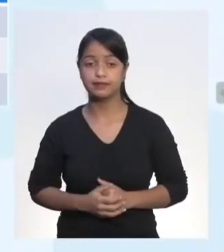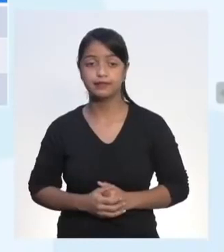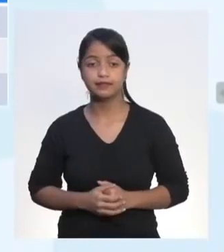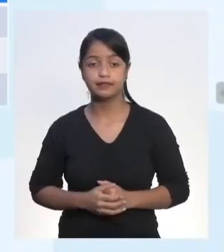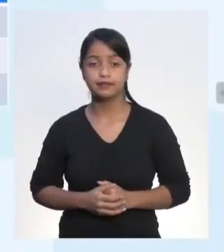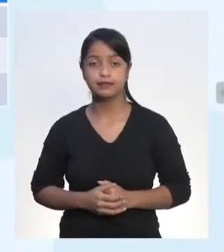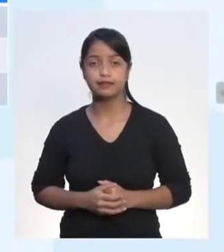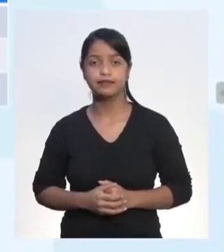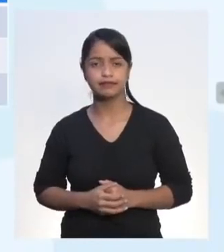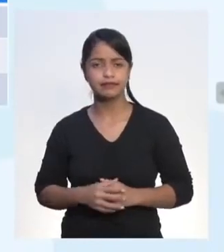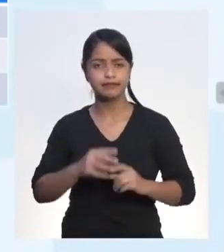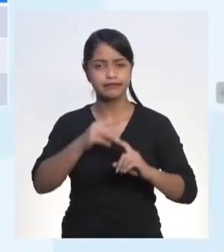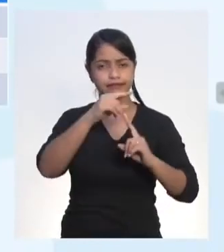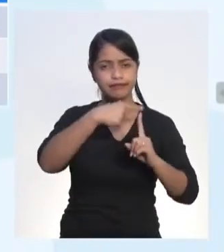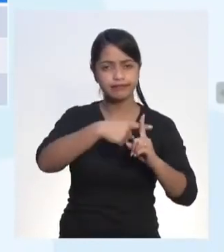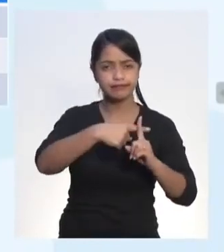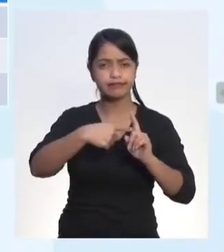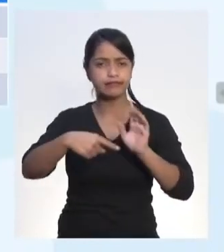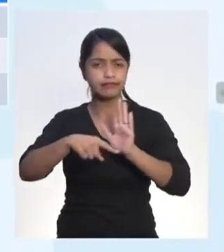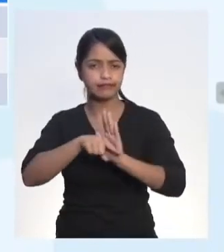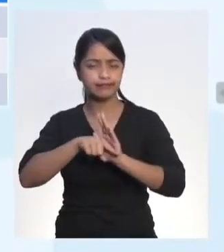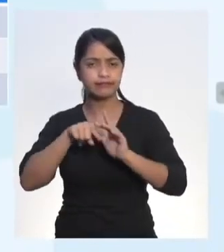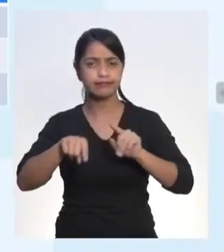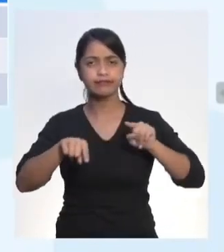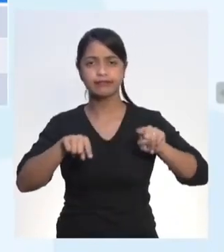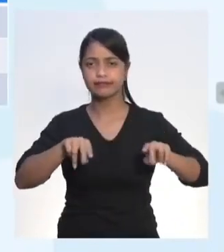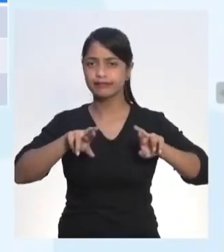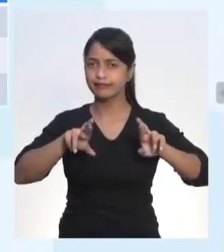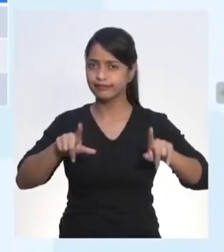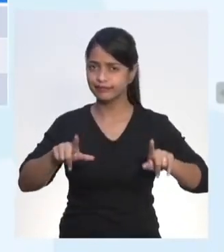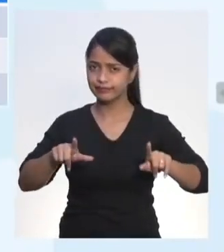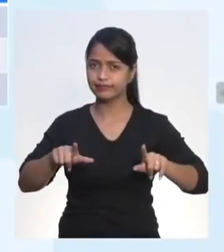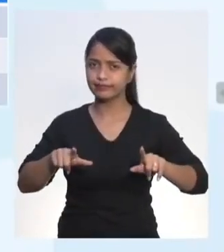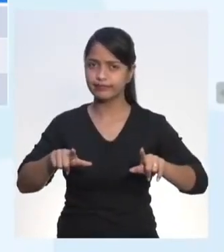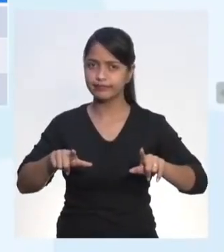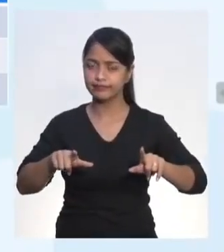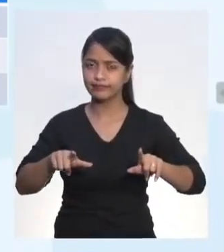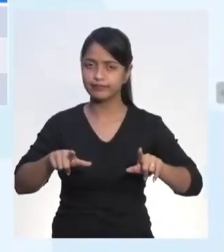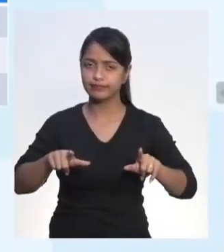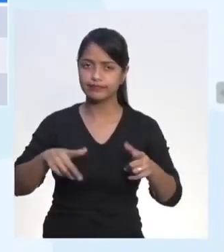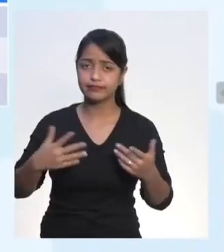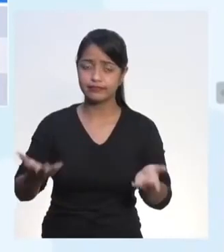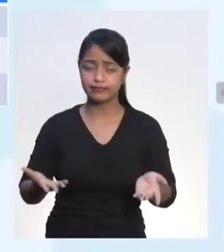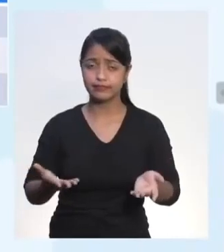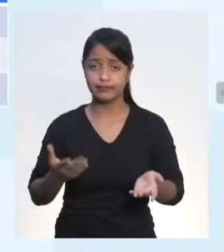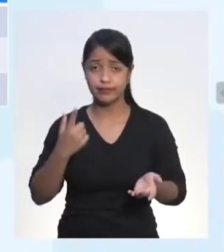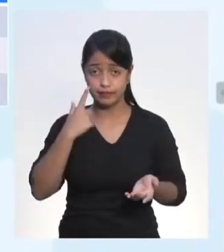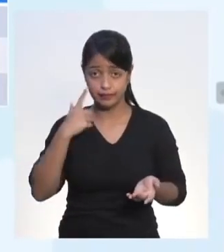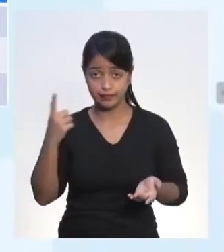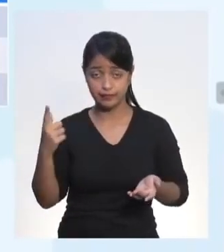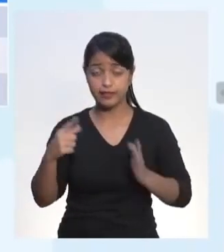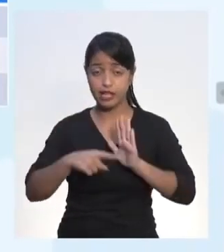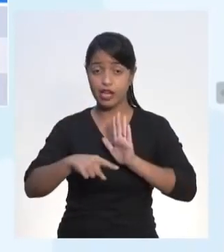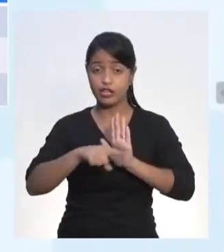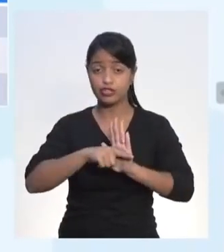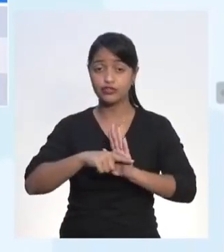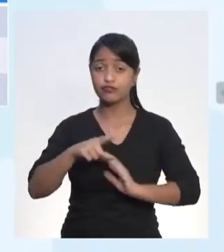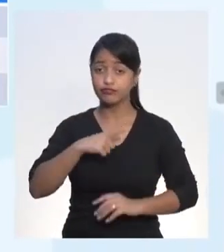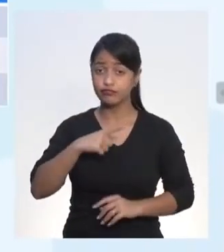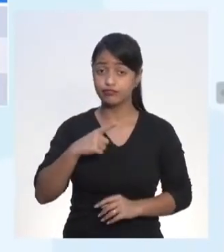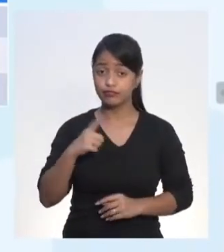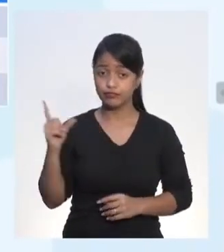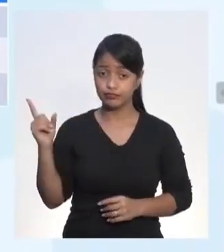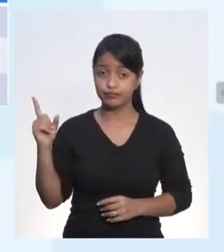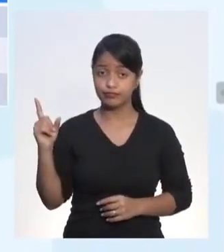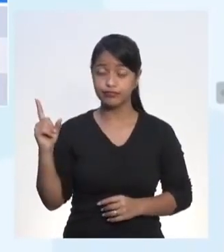sinais diferentes. Eu tenho, no caso aqui, ó, um sinal negativo. Então, eu tenho que operar